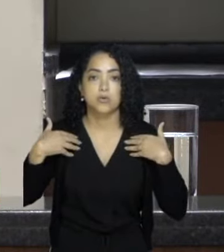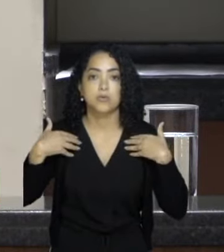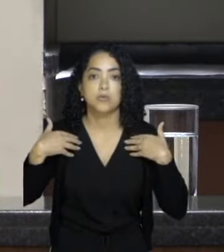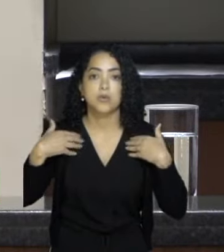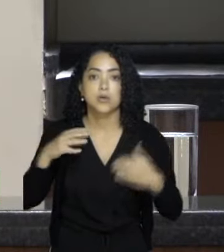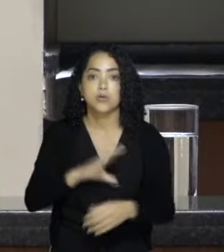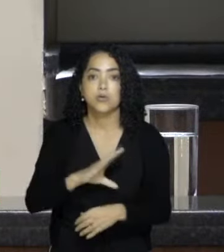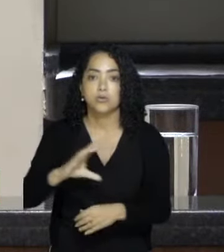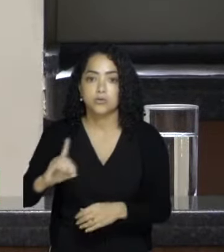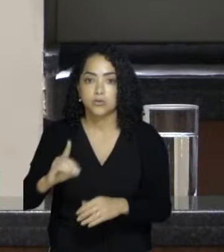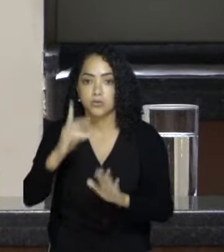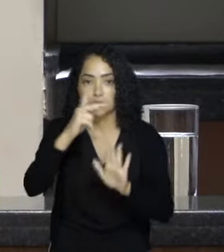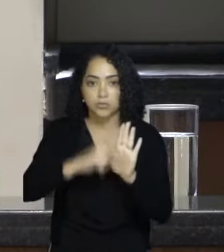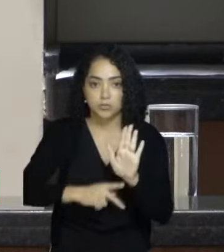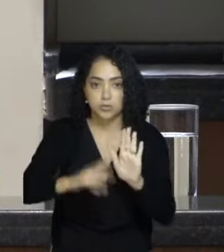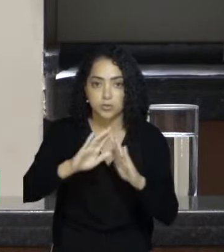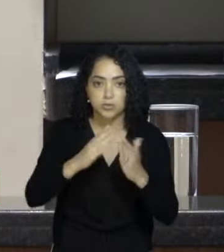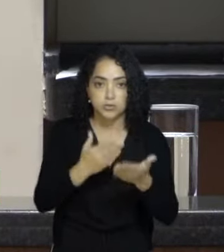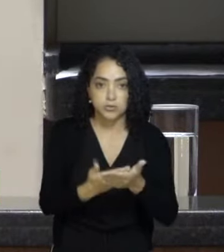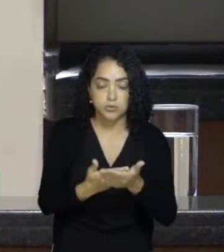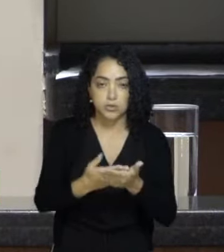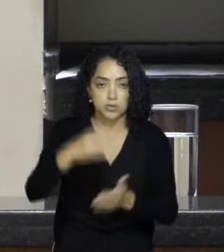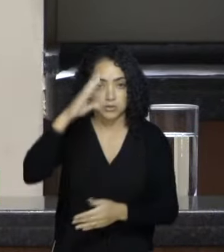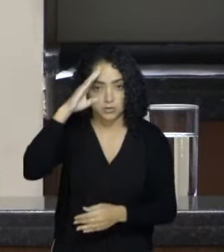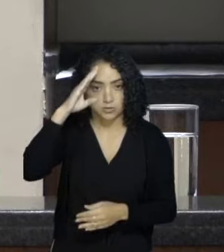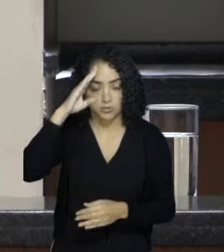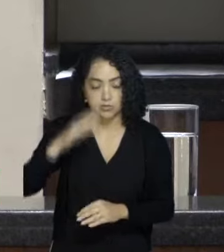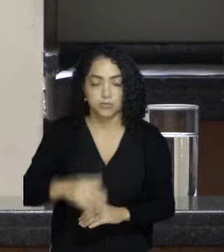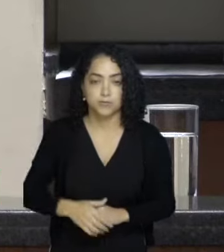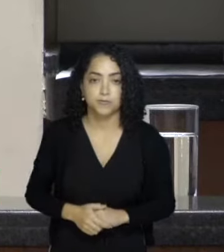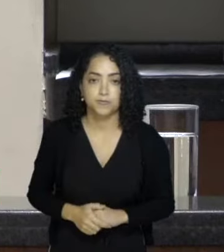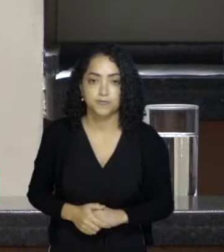do Programa Nacional das Escolas Cívico-Militares, em discussão.